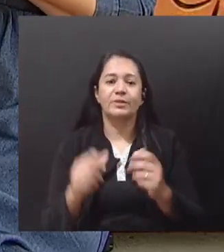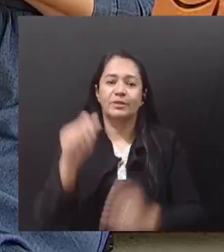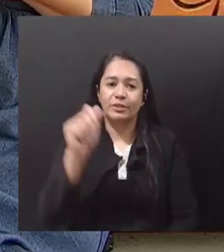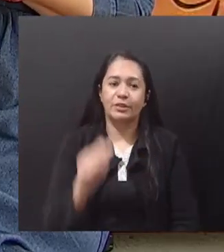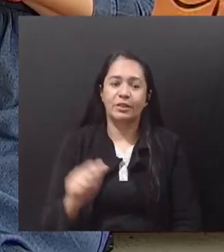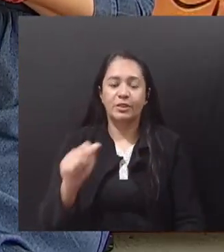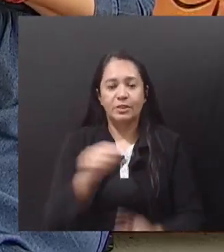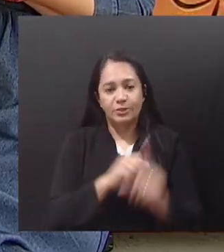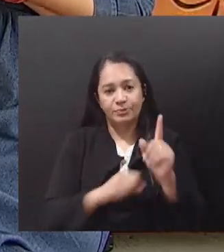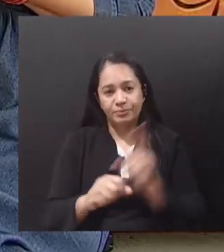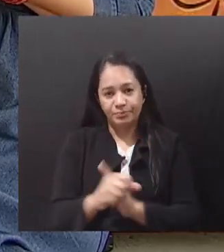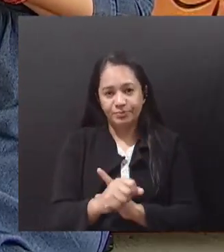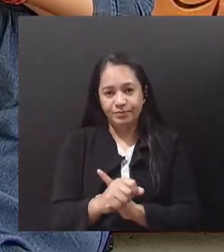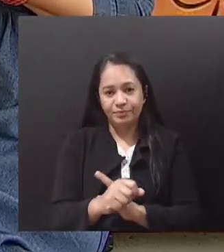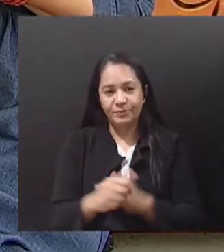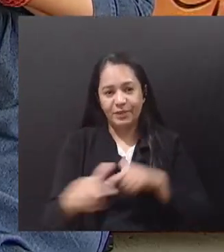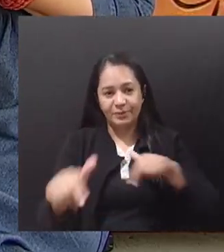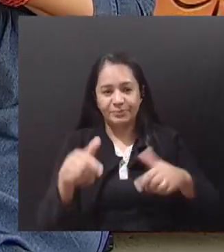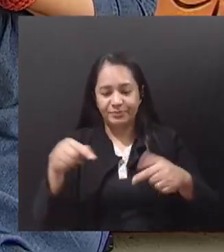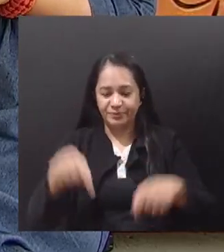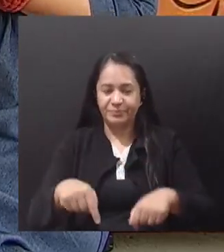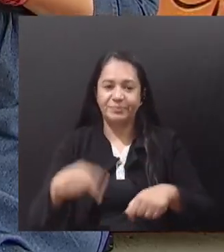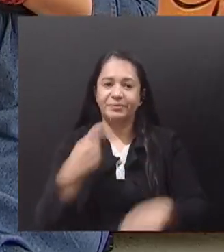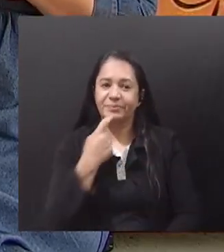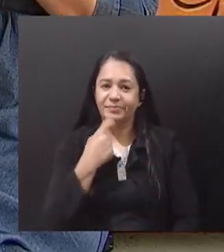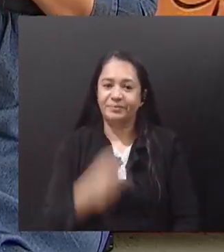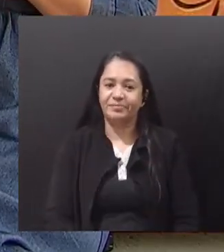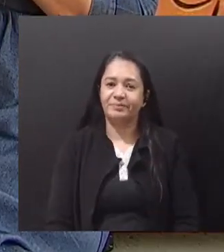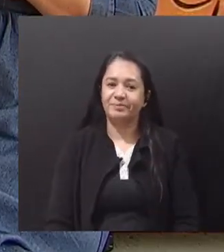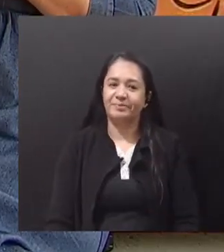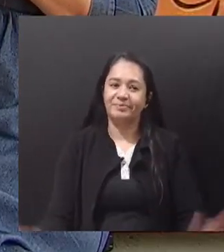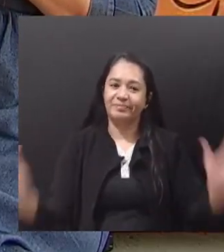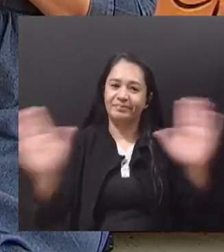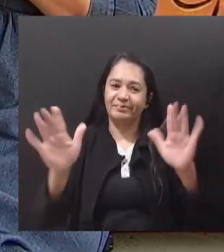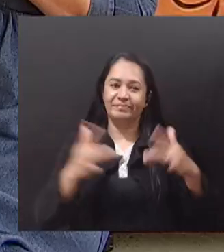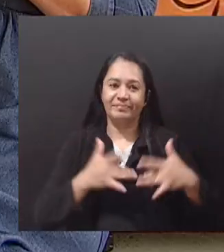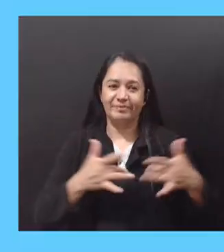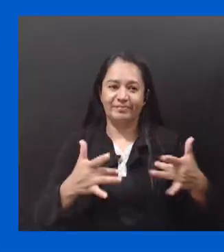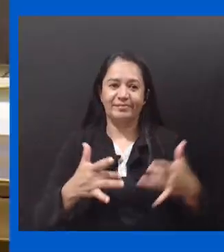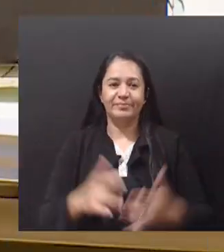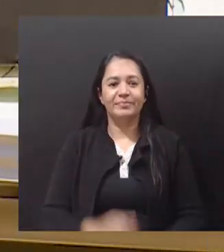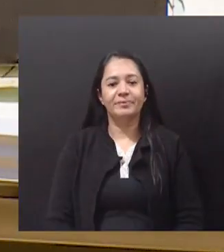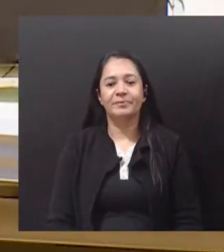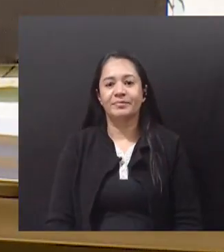sociais que atuam aqui na nossa cidade. Até um próximo Mãos Solidárias.